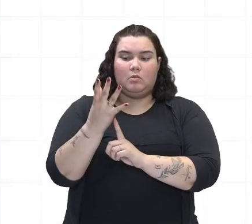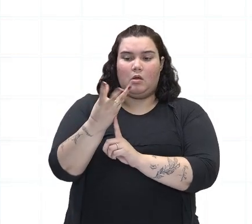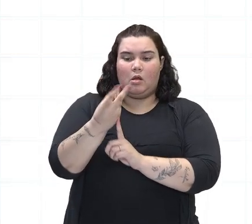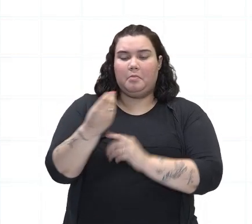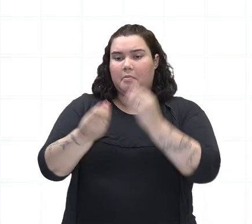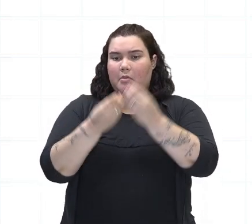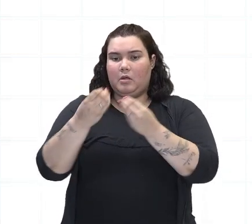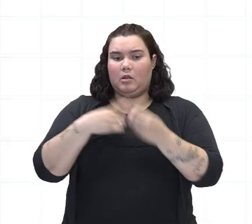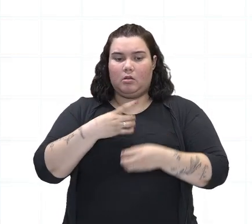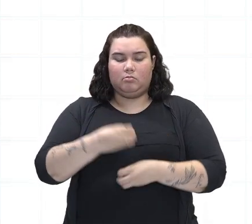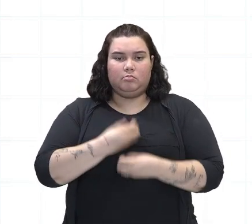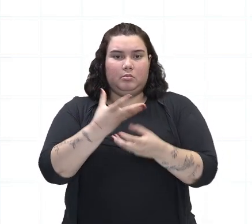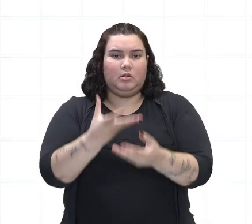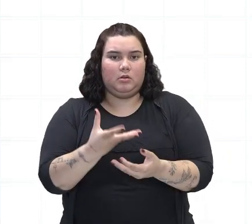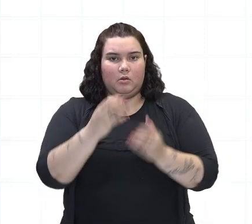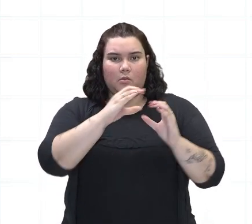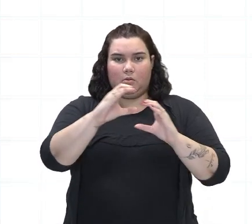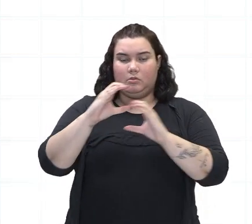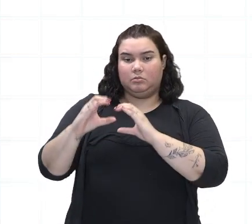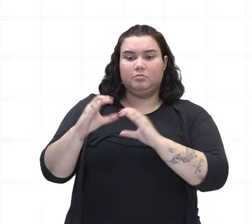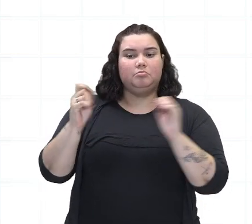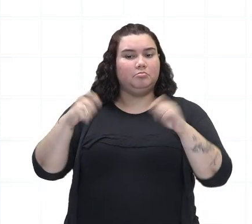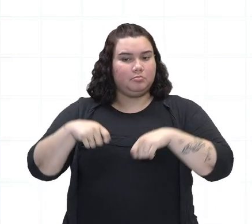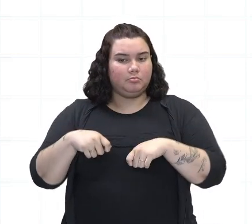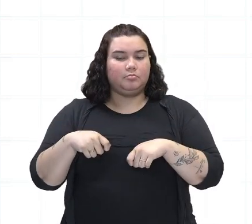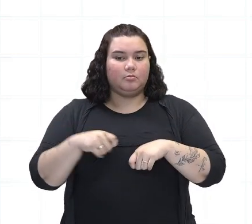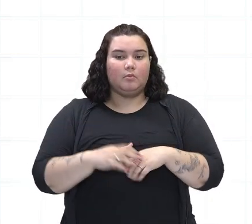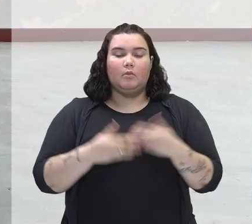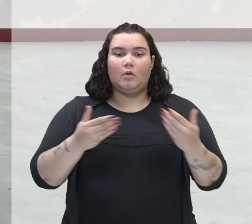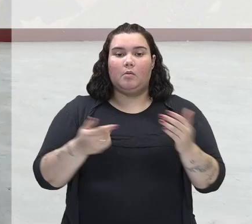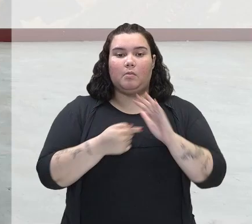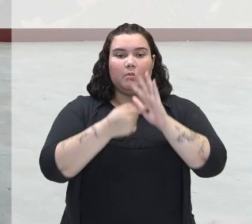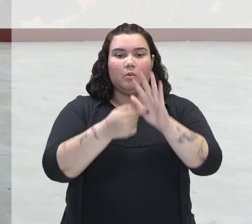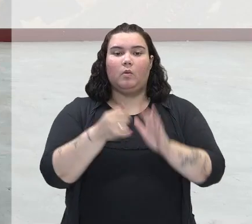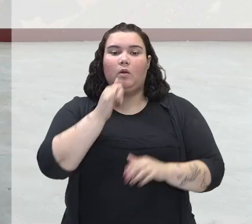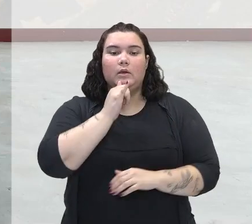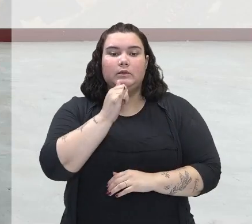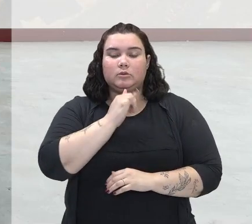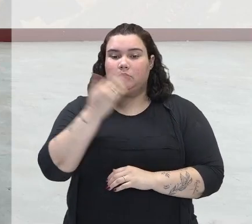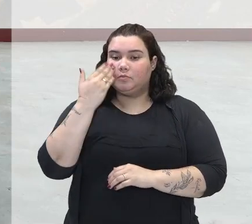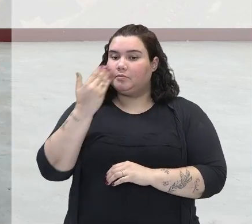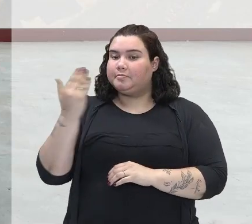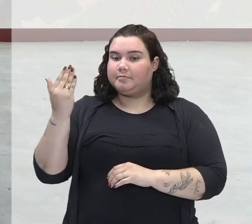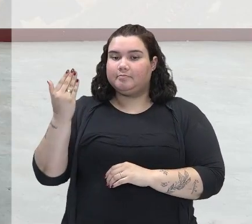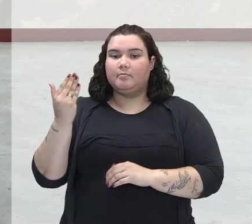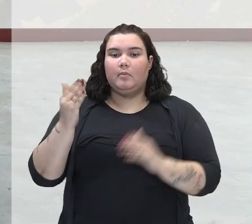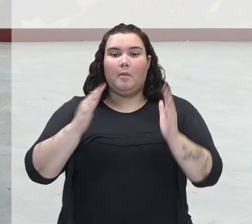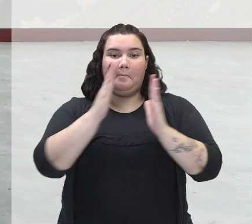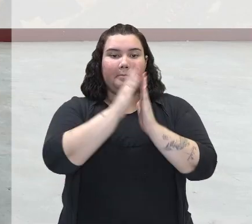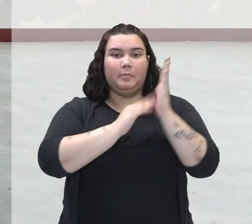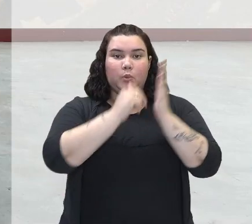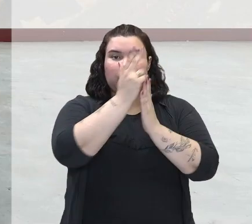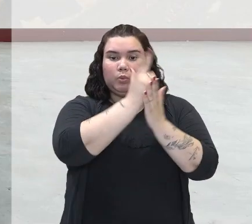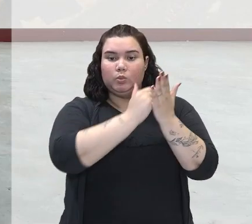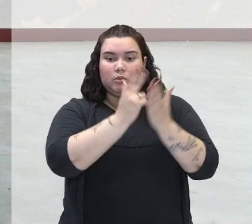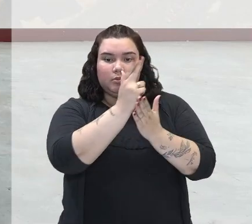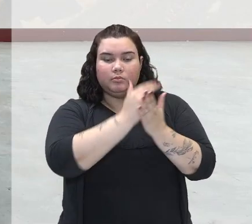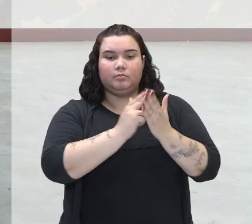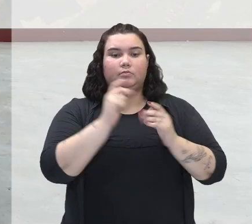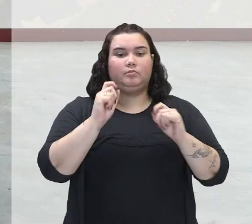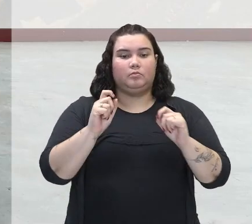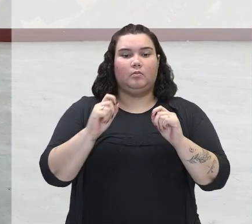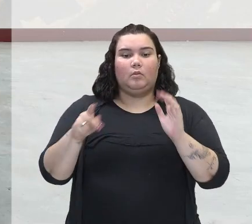se expressar, para se comunicar. E a gente vai trazer aqui um exemplo de uma pintura que a gente tem a obra